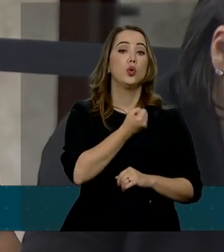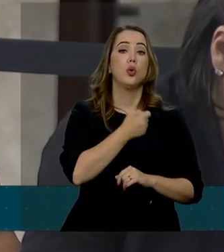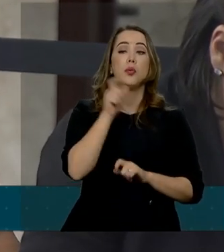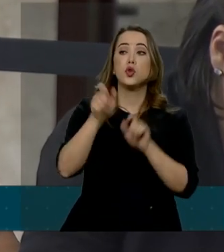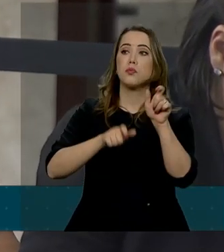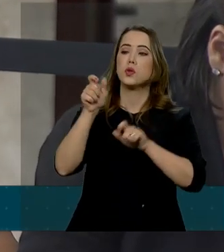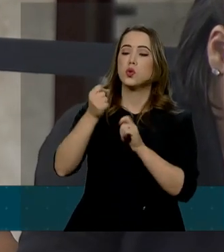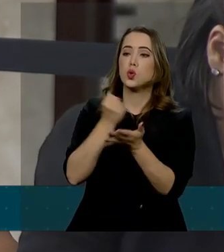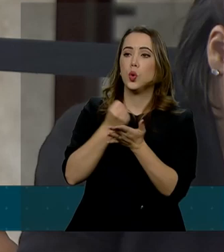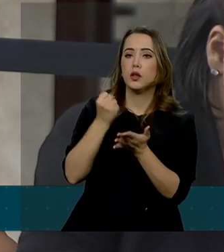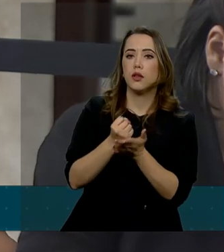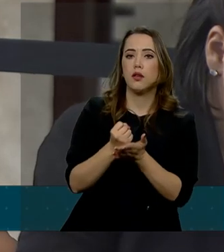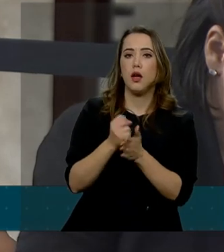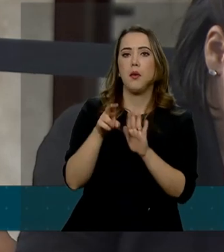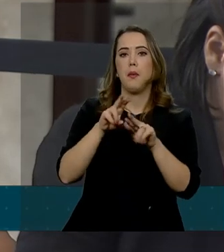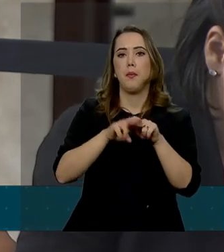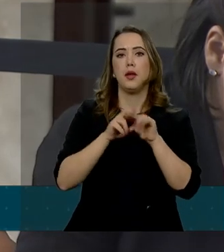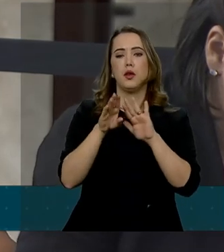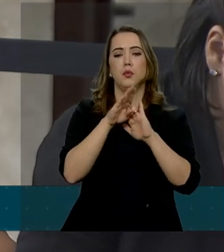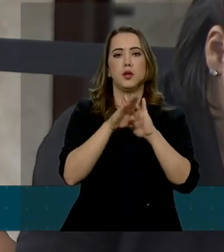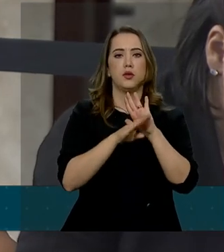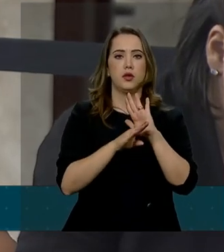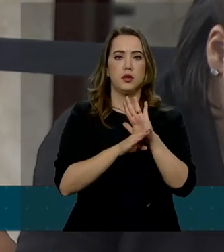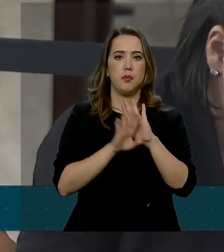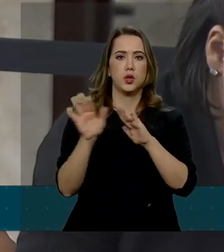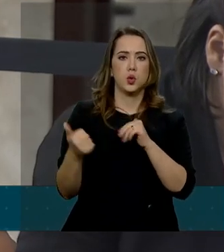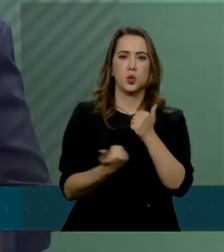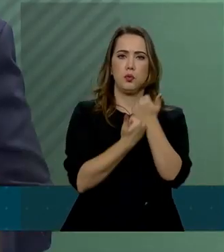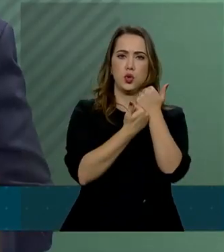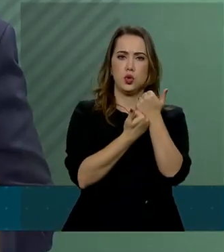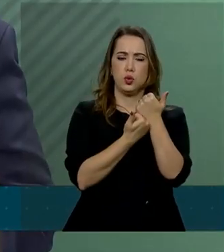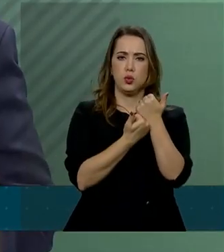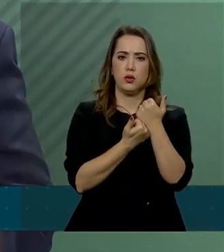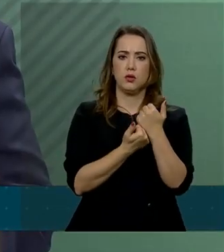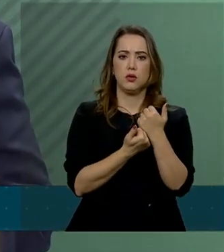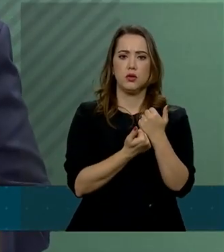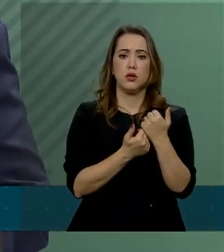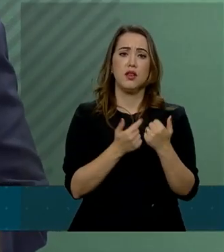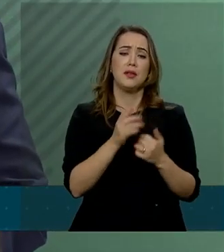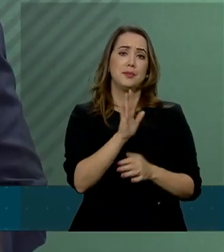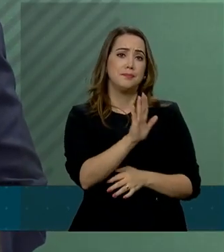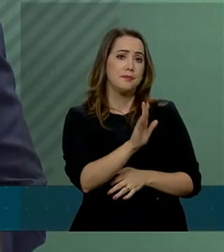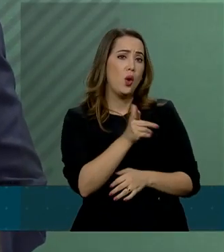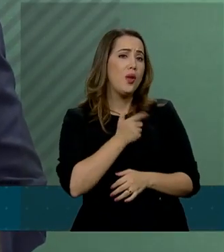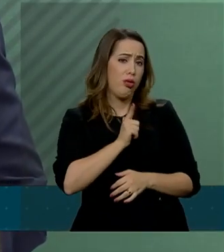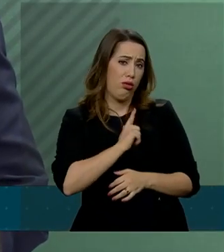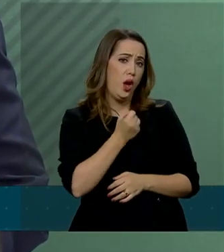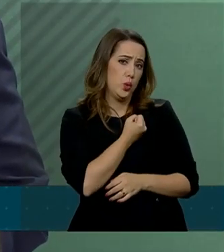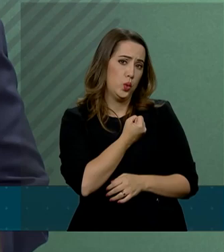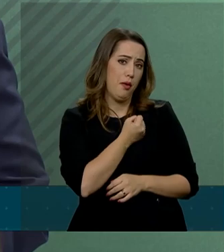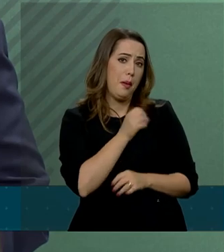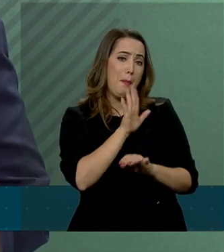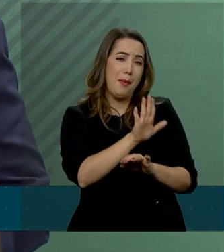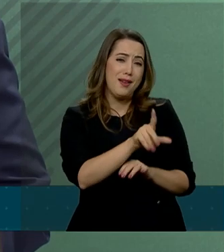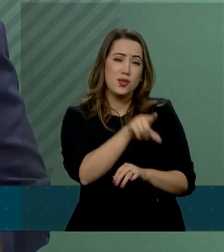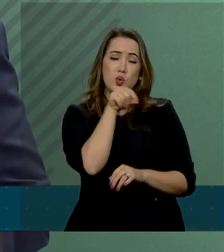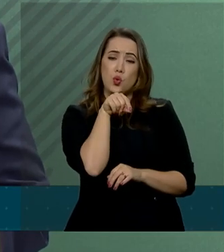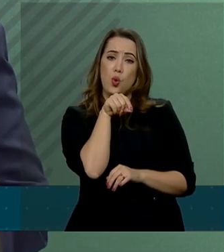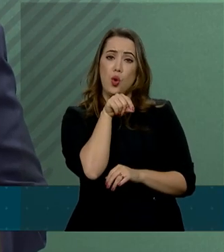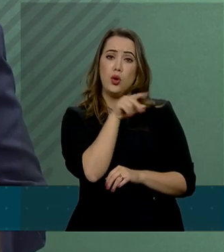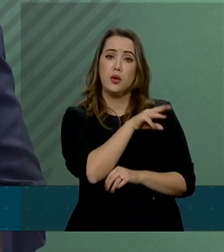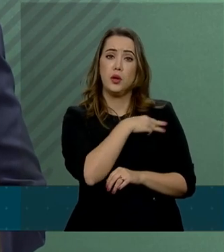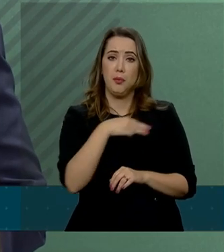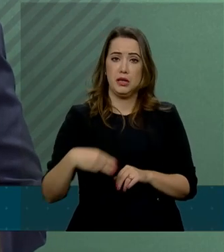desse novo programa pra substituir os costa olha eu tenho este número mas eu prefiro que o ministro mandetta avance amanhã